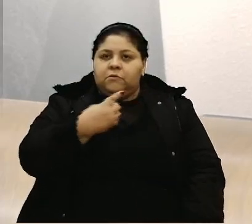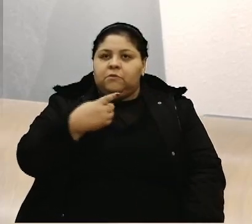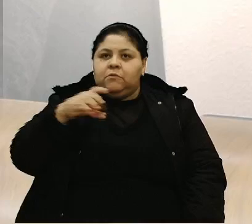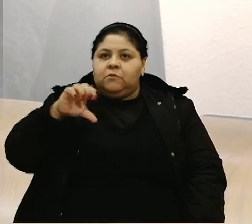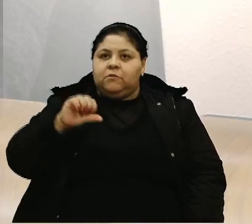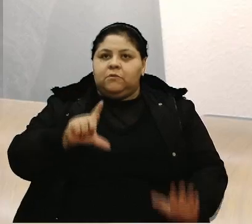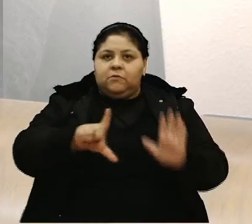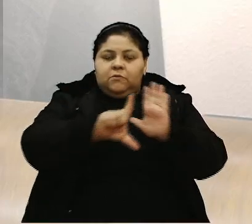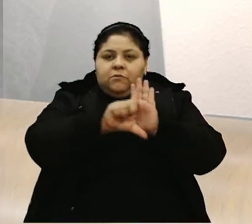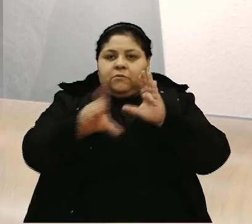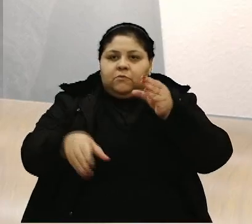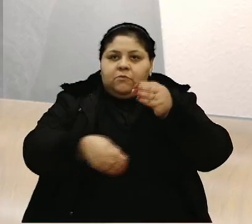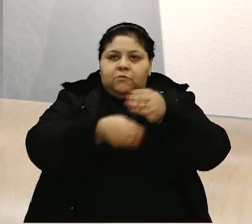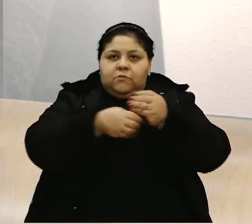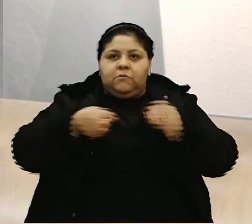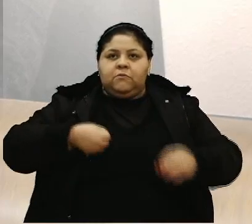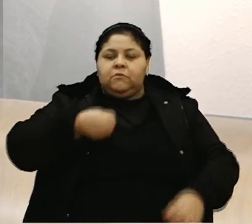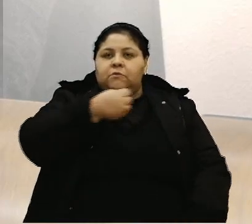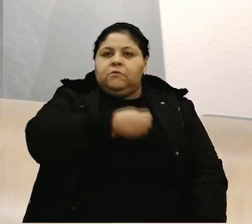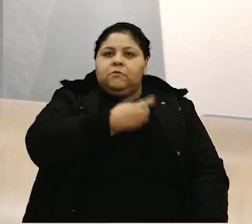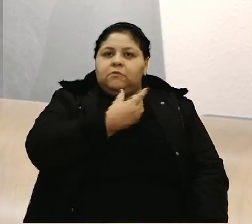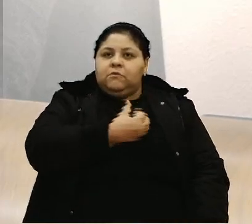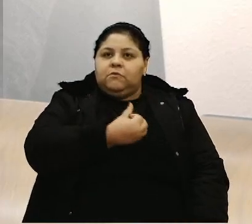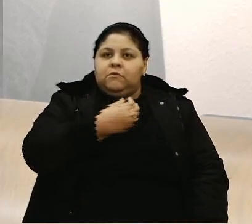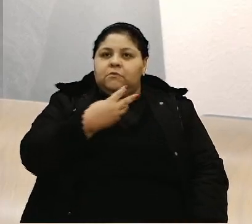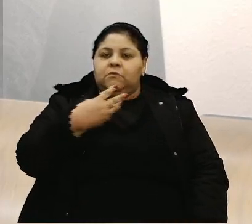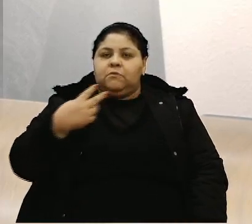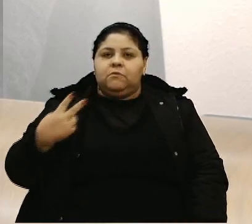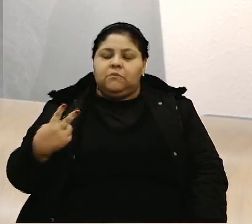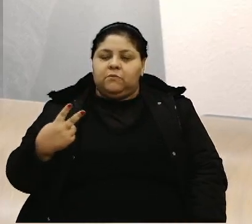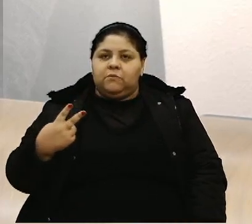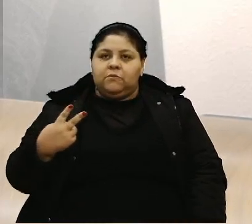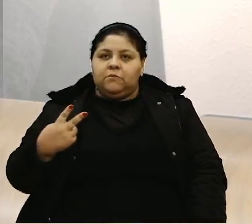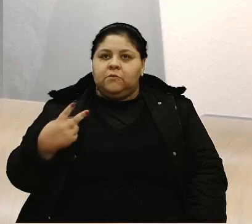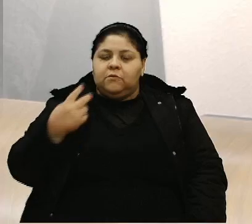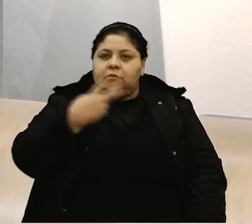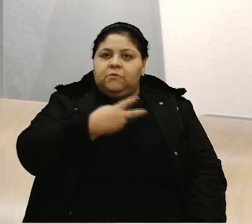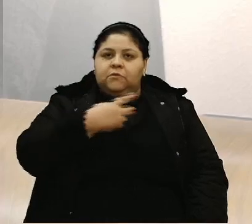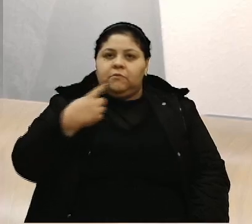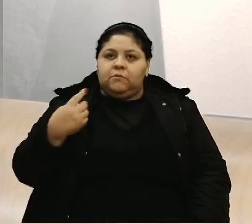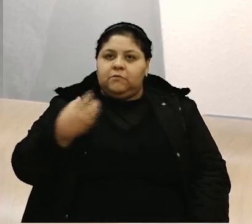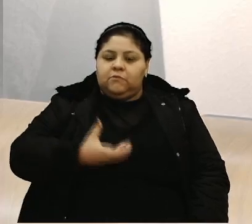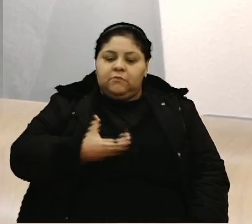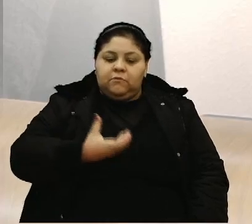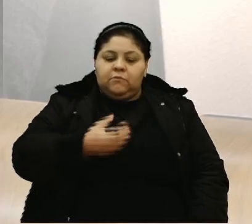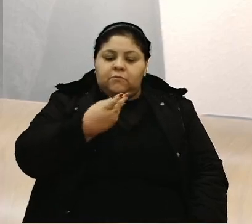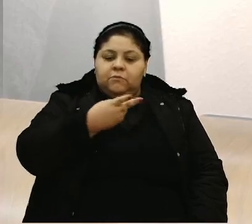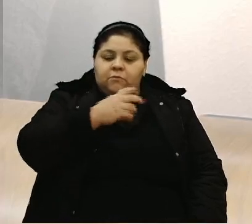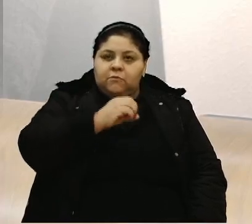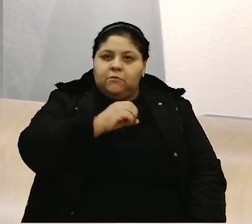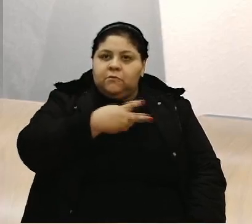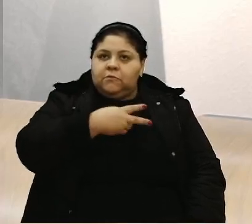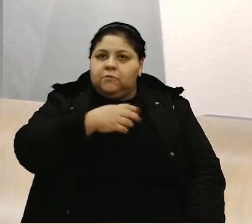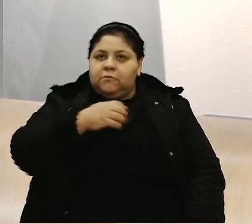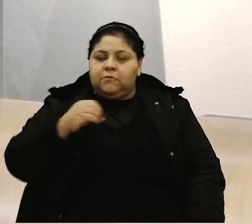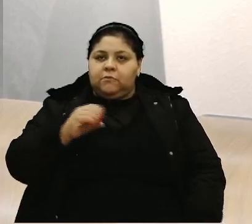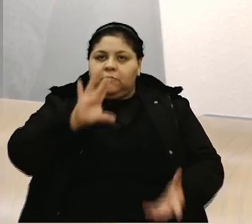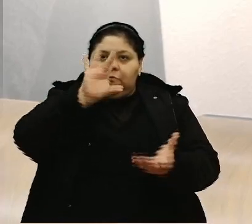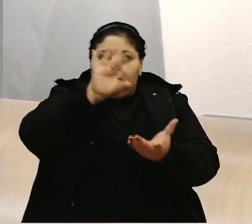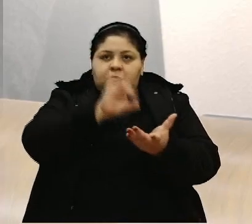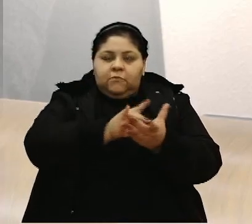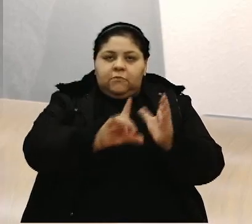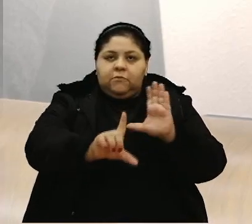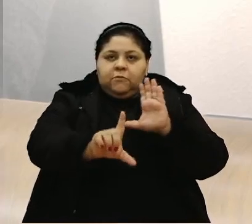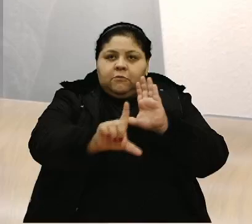lei complementar número 632, de 21 de dezembro de 2020, que consolida a